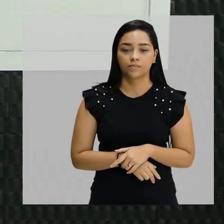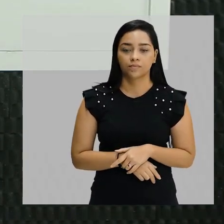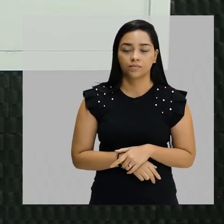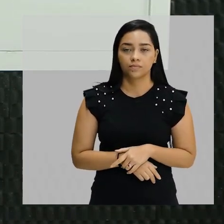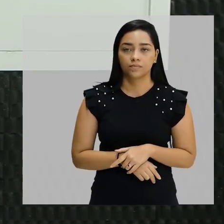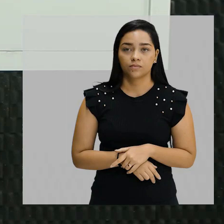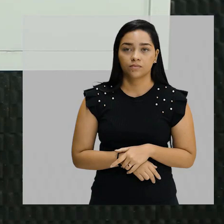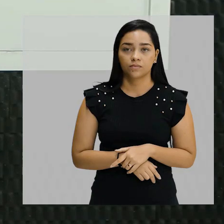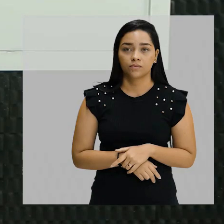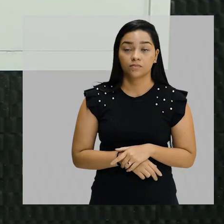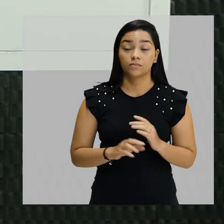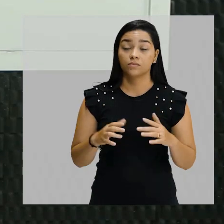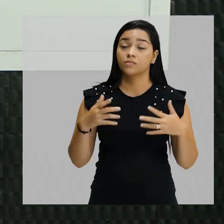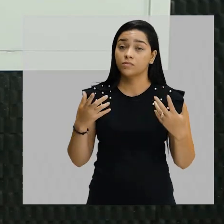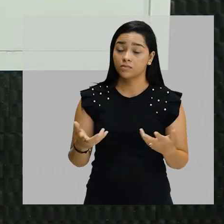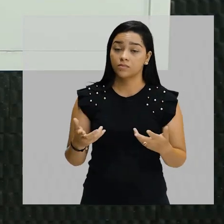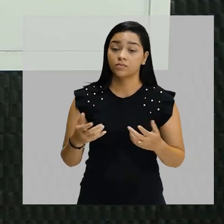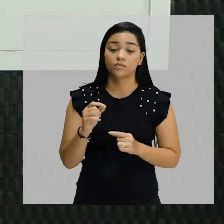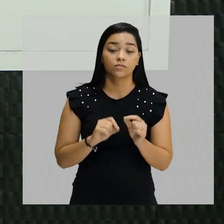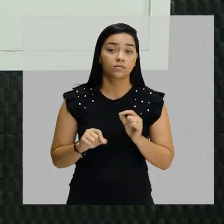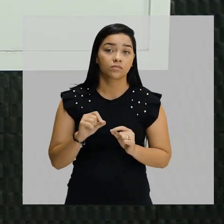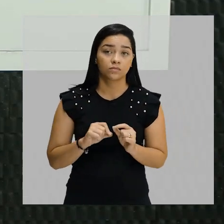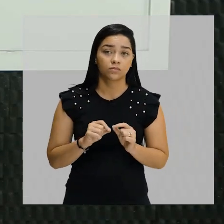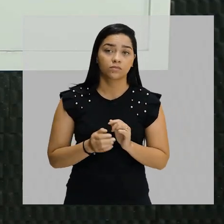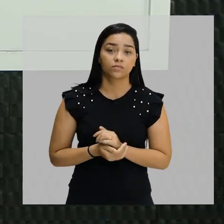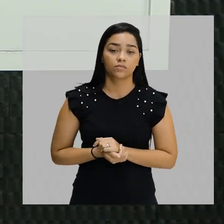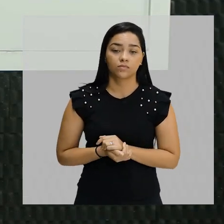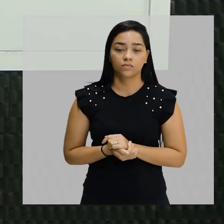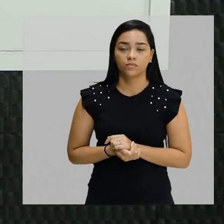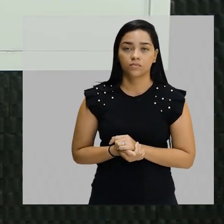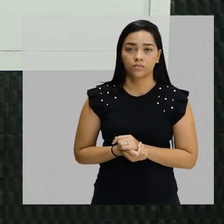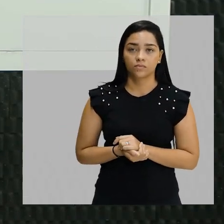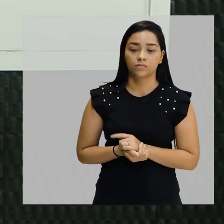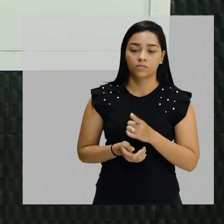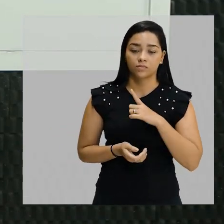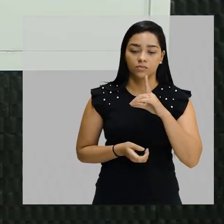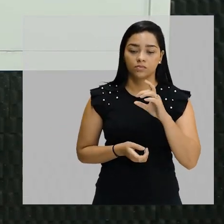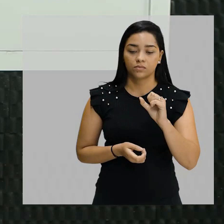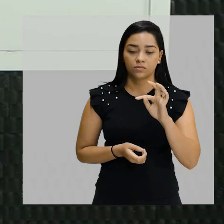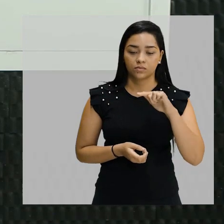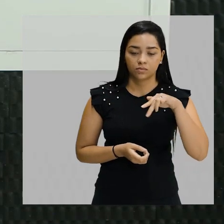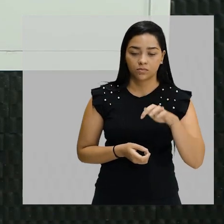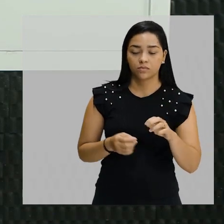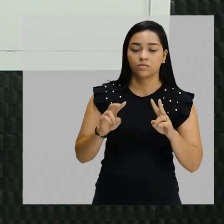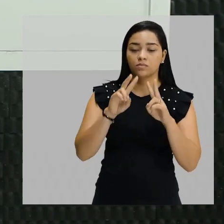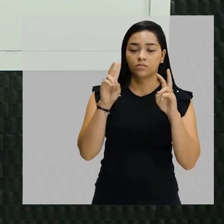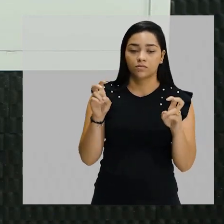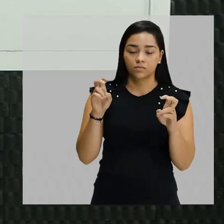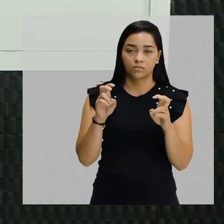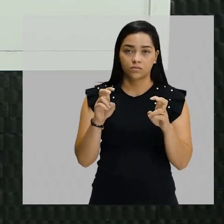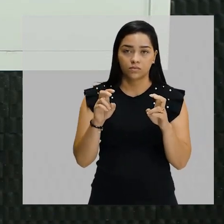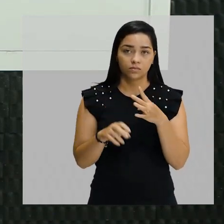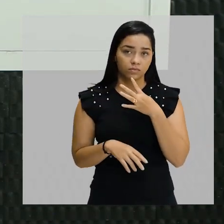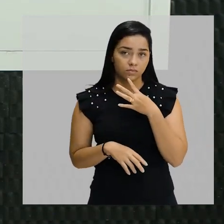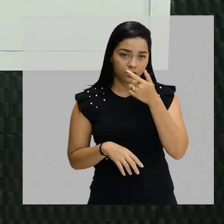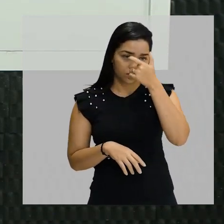certo então Olha só eu vou deixar certo em destaque esta expressão consciência